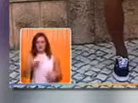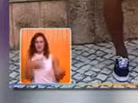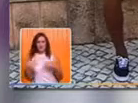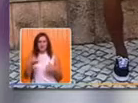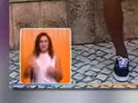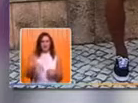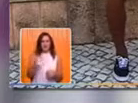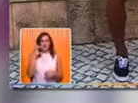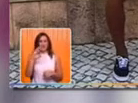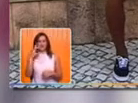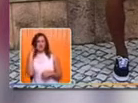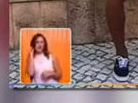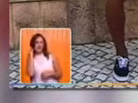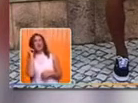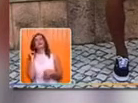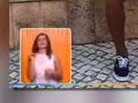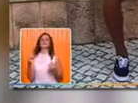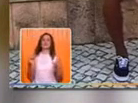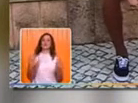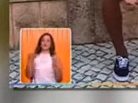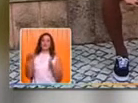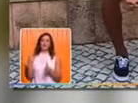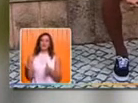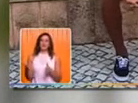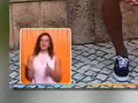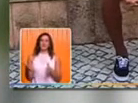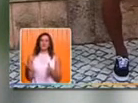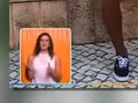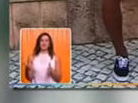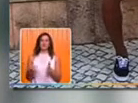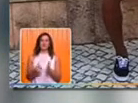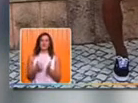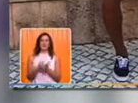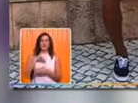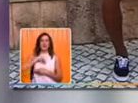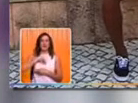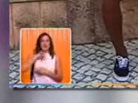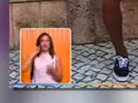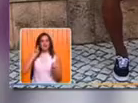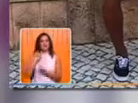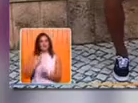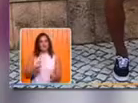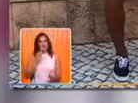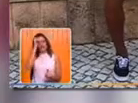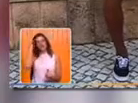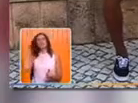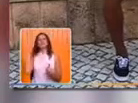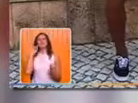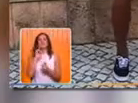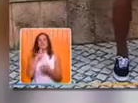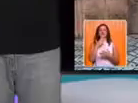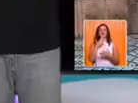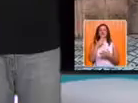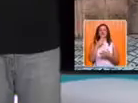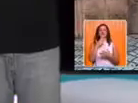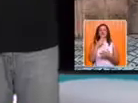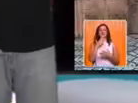Ronaldo etc mas por um lado eu sempre soube que música que era aquilo que tipo